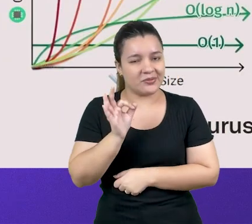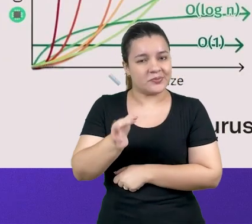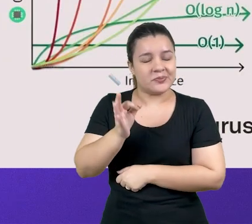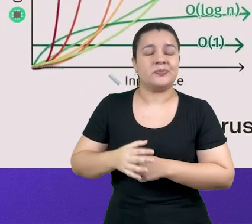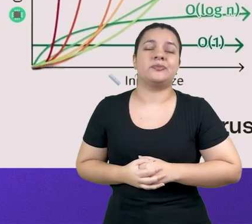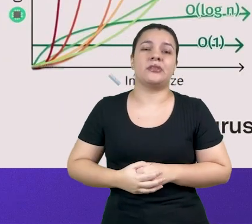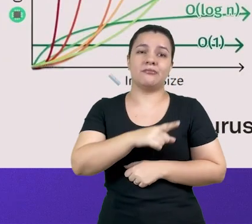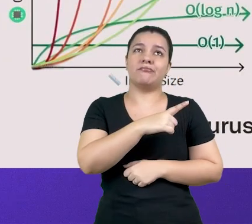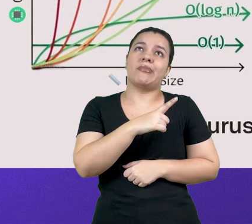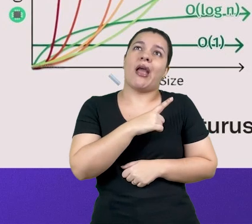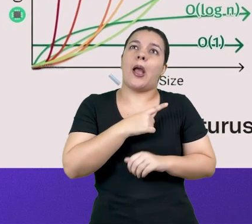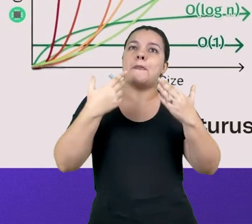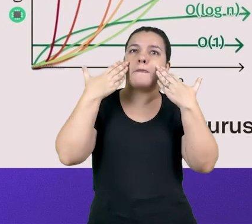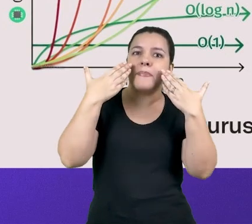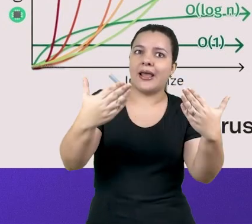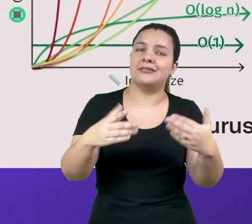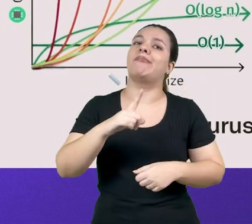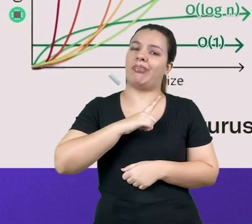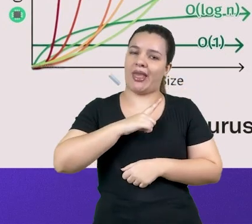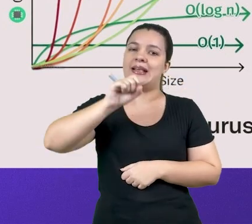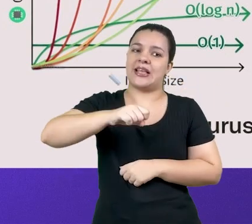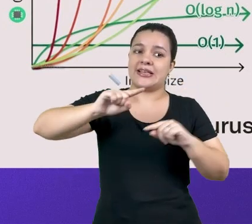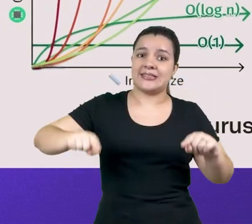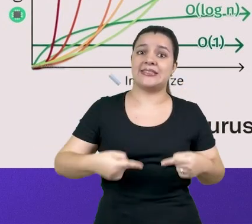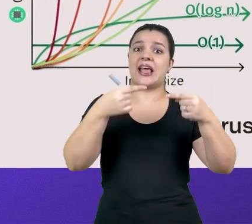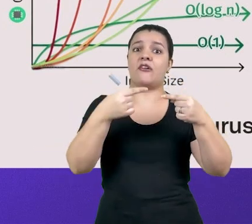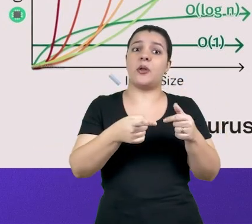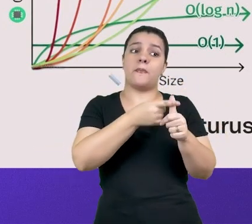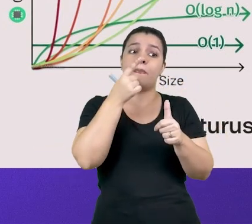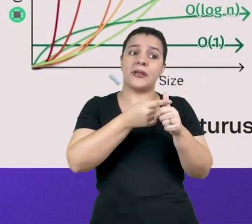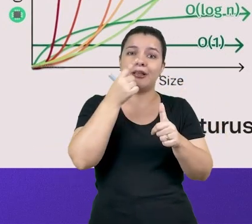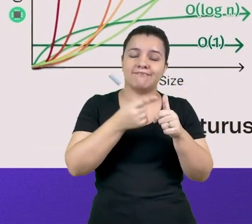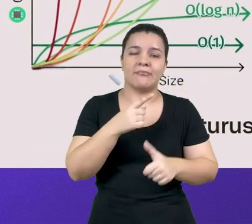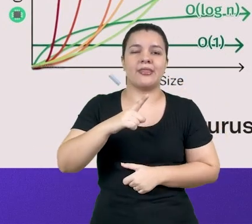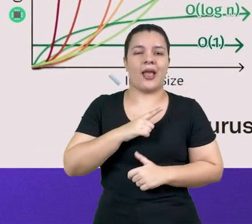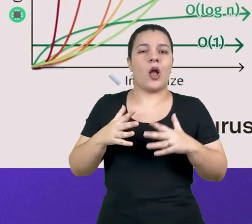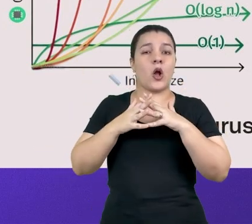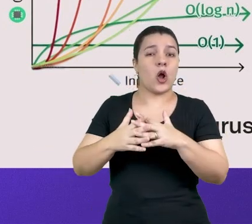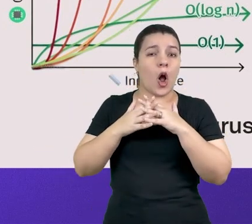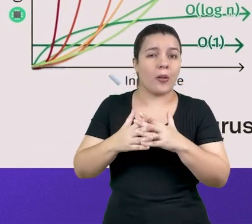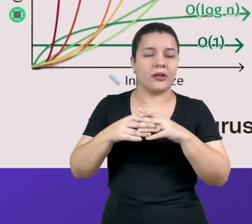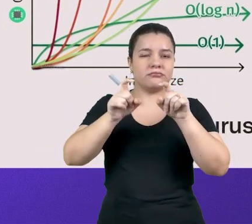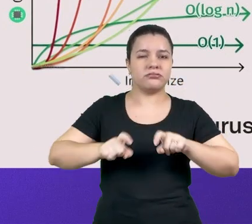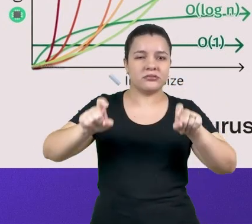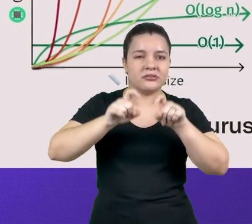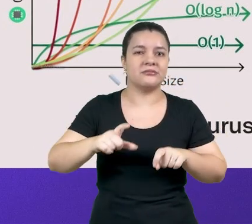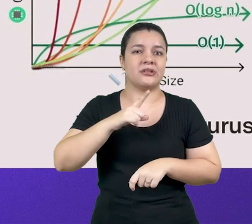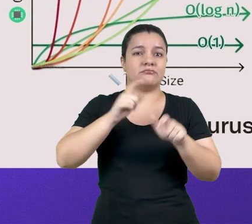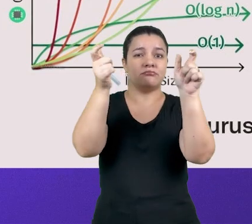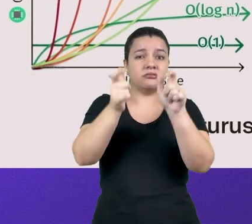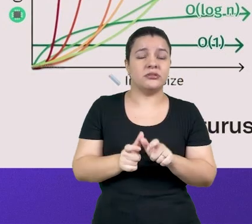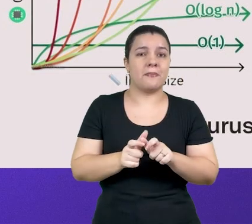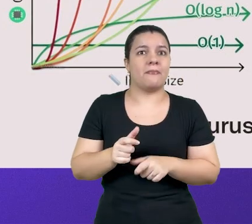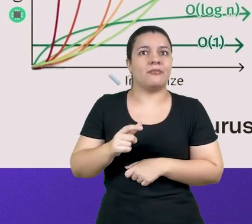ela apresenta, digamos, alguns desafios. O primeiro é o que a gente chama de complexidade computacional. Muitos dos